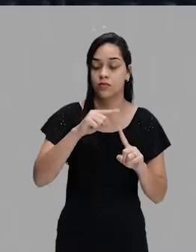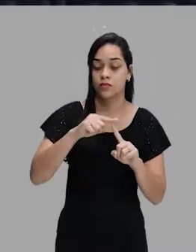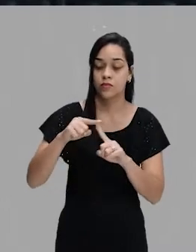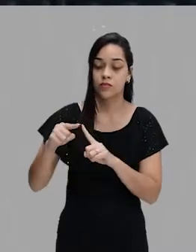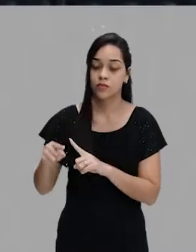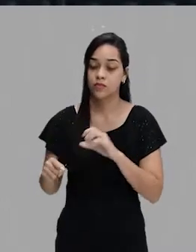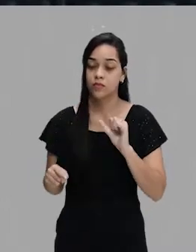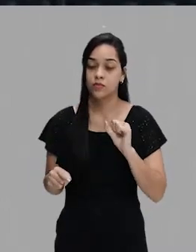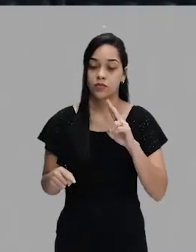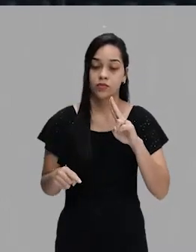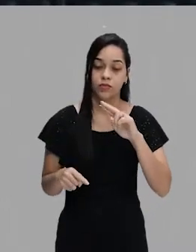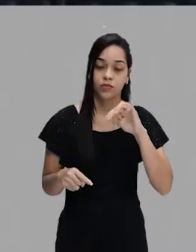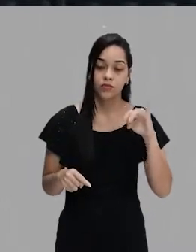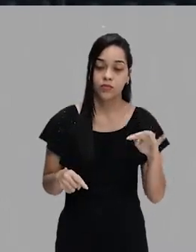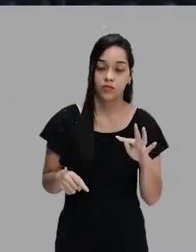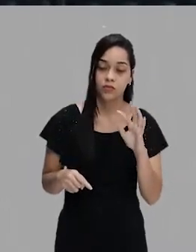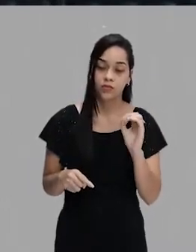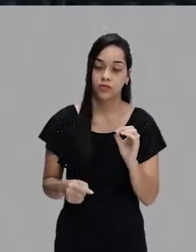classificaria o sujeito, certo?